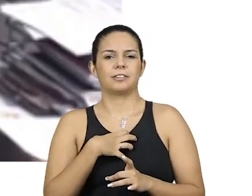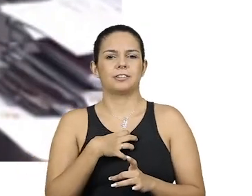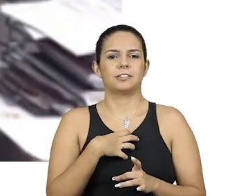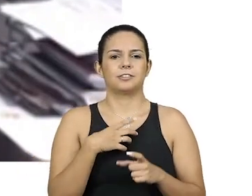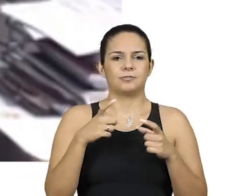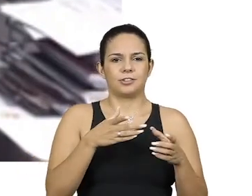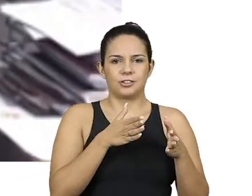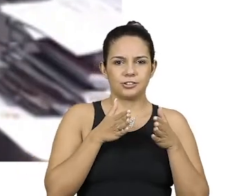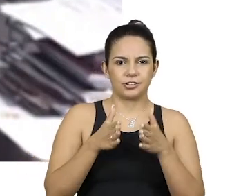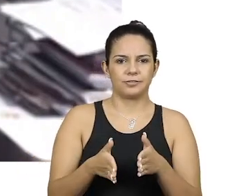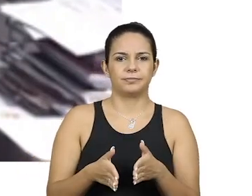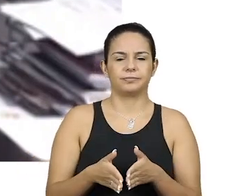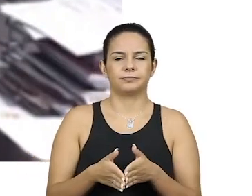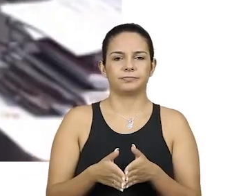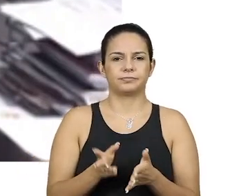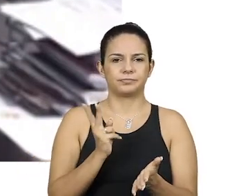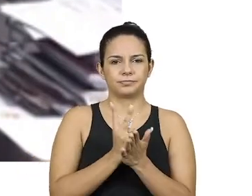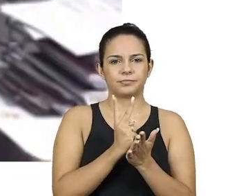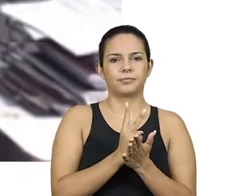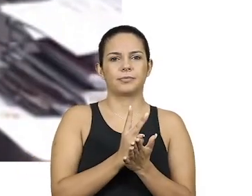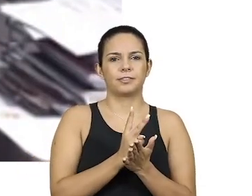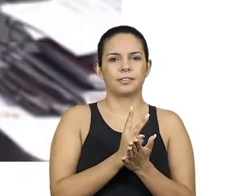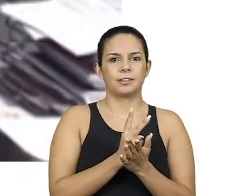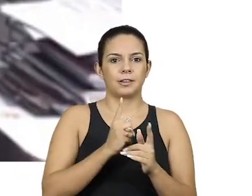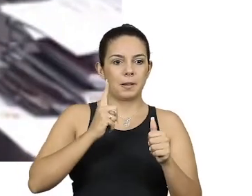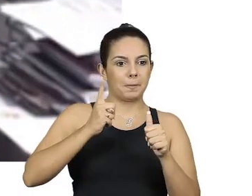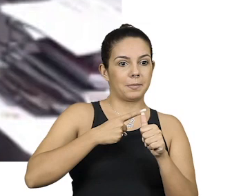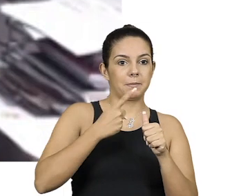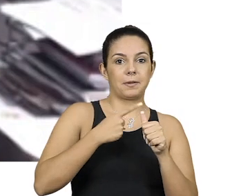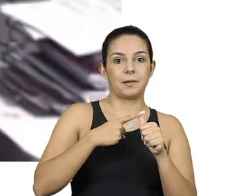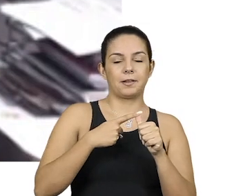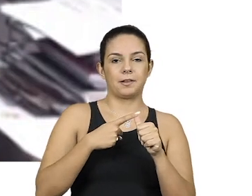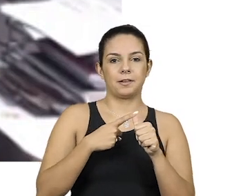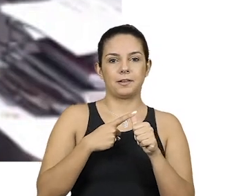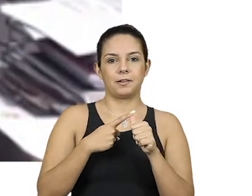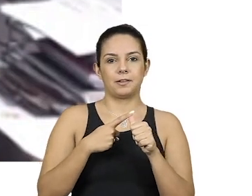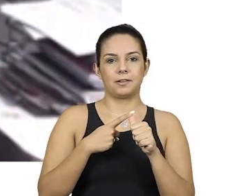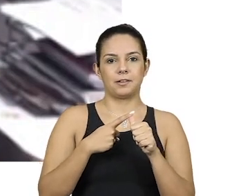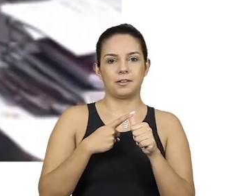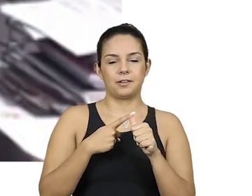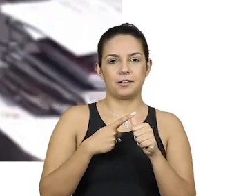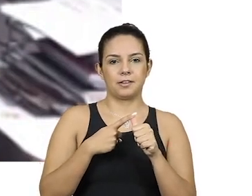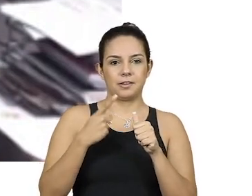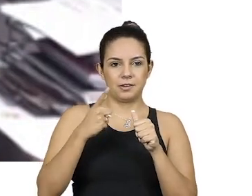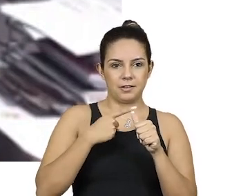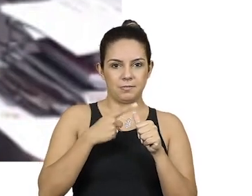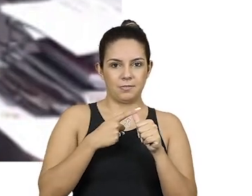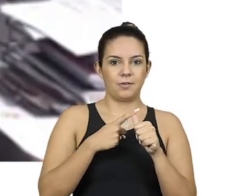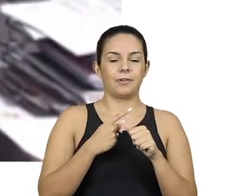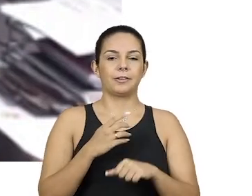chegasse, era sempre a primeira, embora fosse a última a chegar.